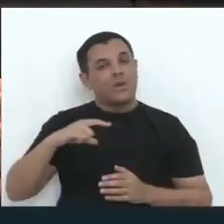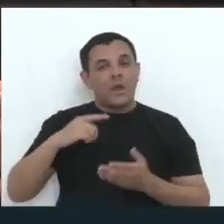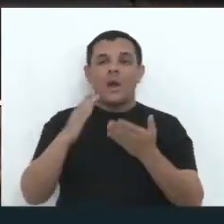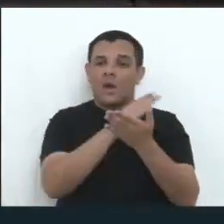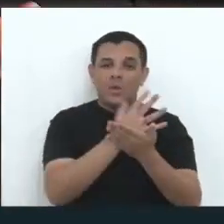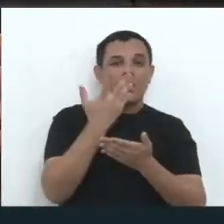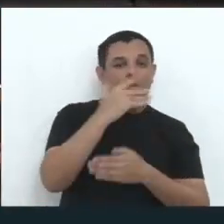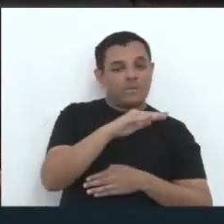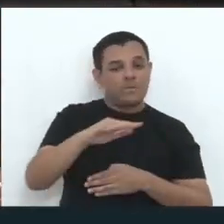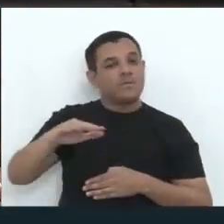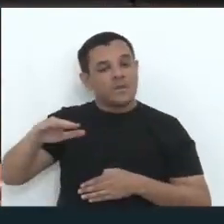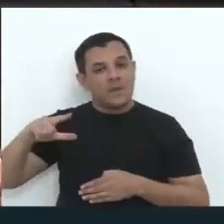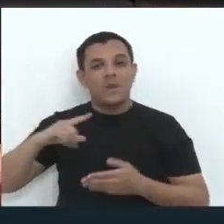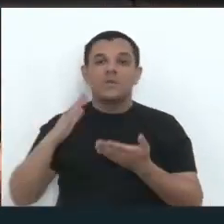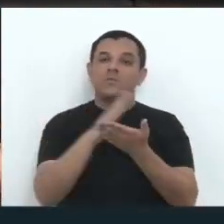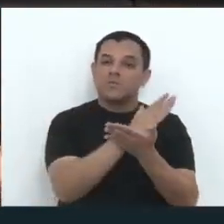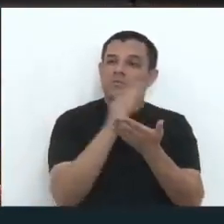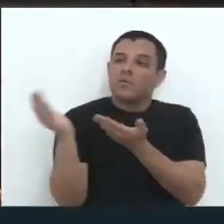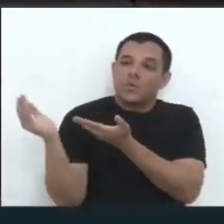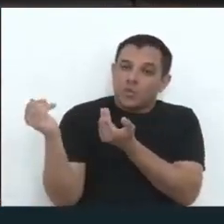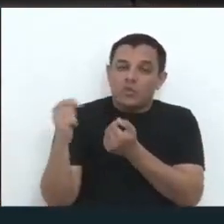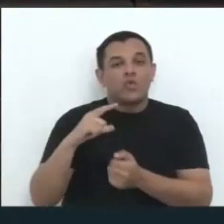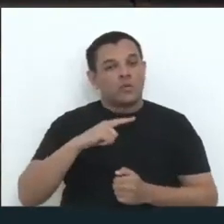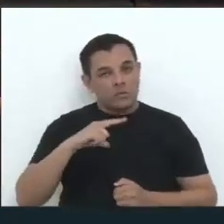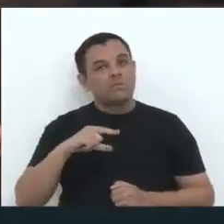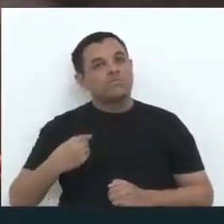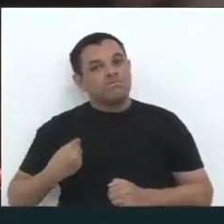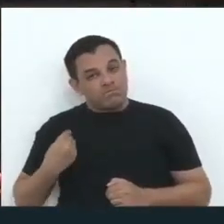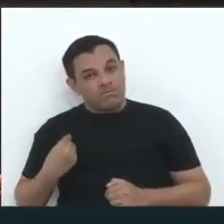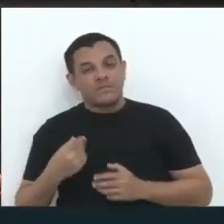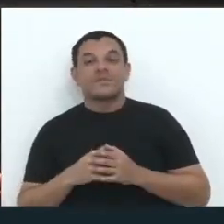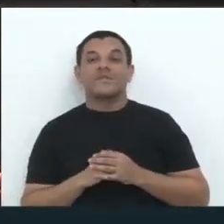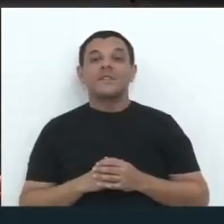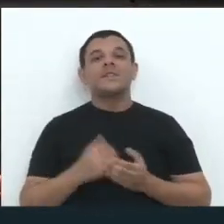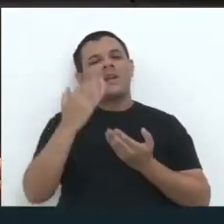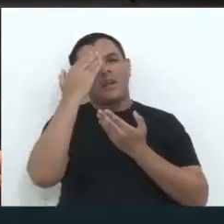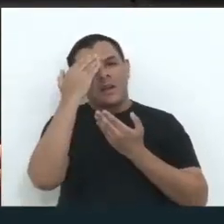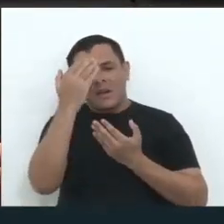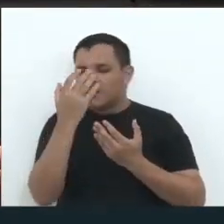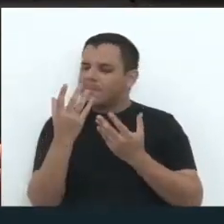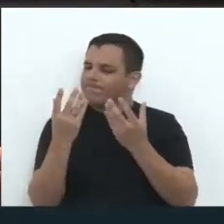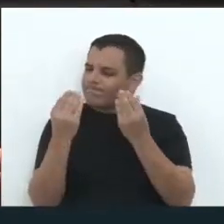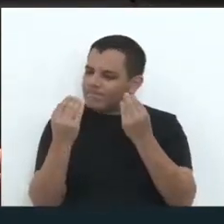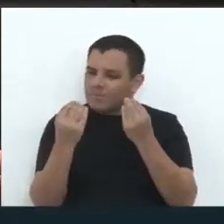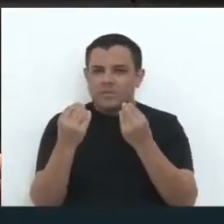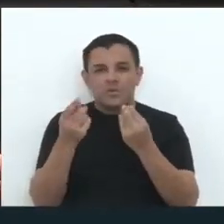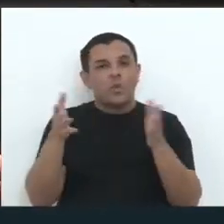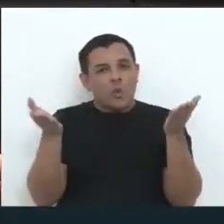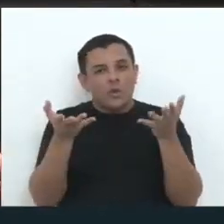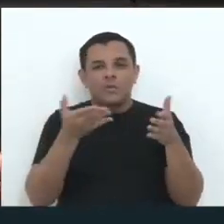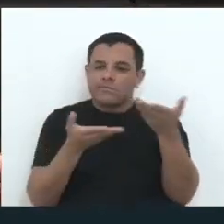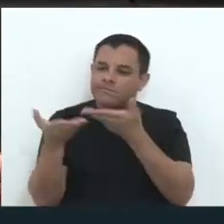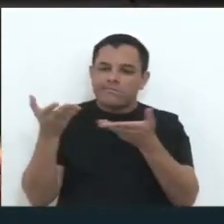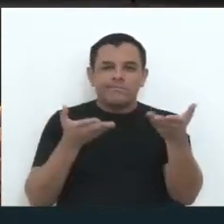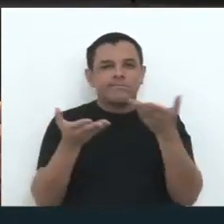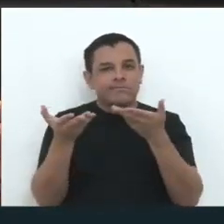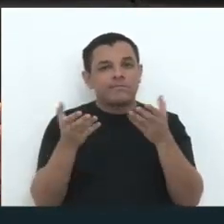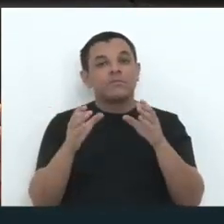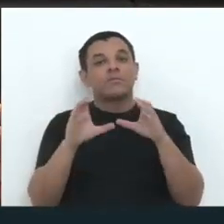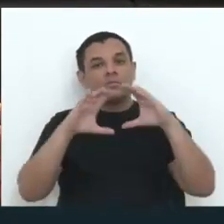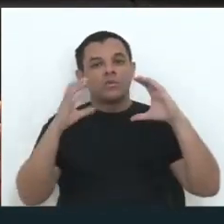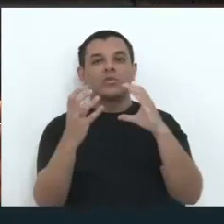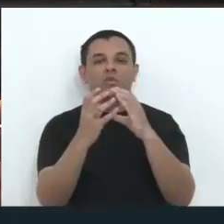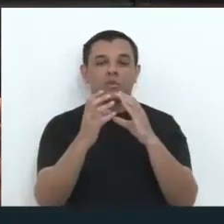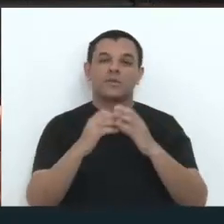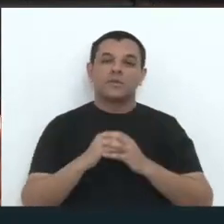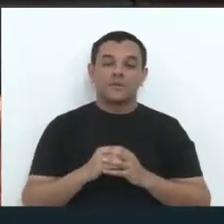crianças, né, jovens e crianças. Então, agradecer muito essa participação na comissão. Inclusive,